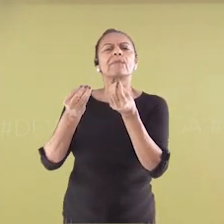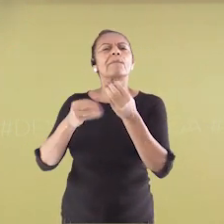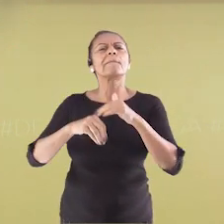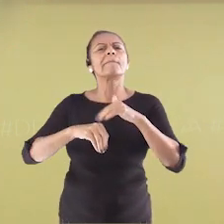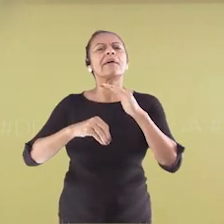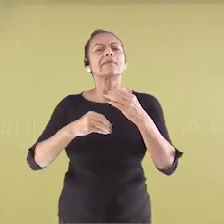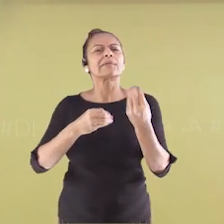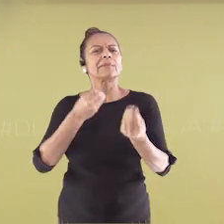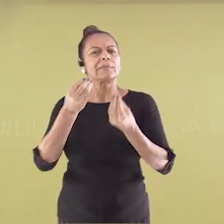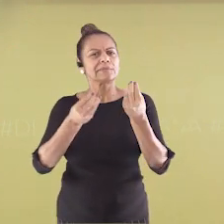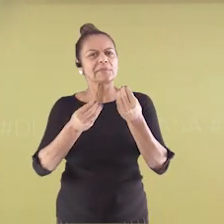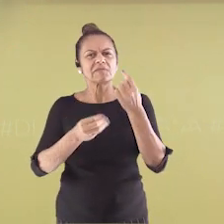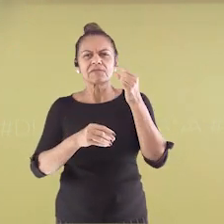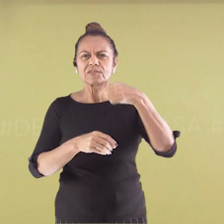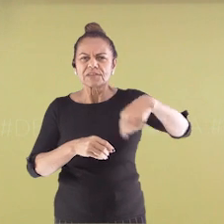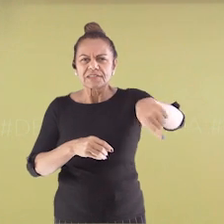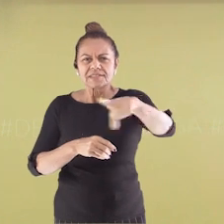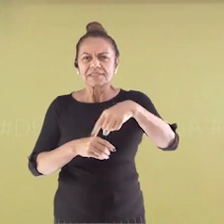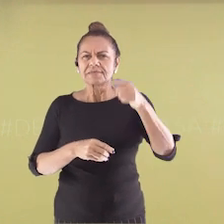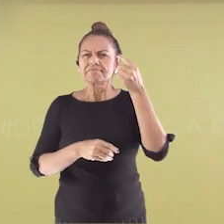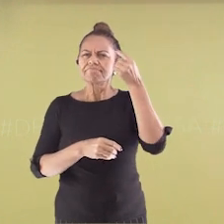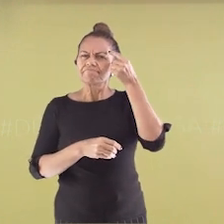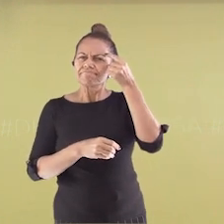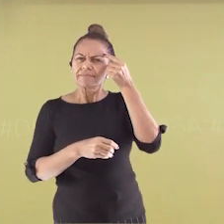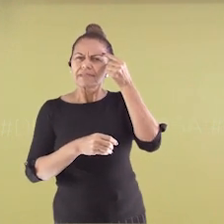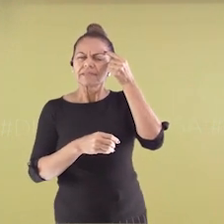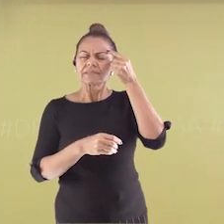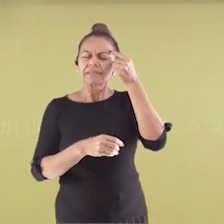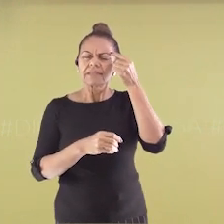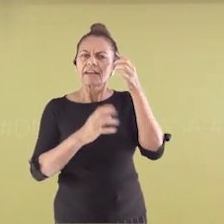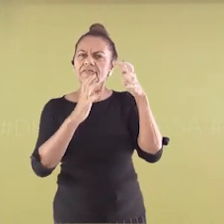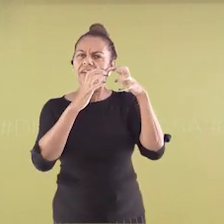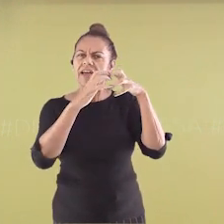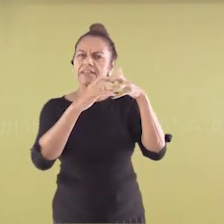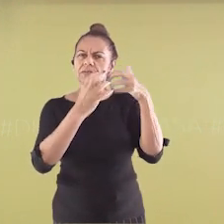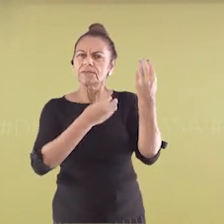será tratado nessa notícia? O que mais chama atenção na